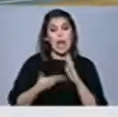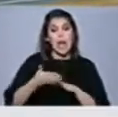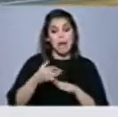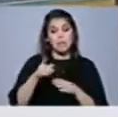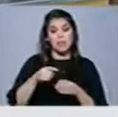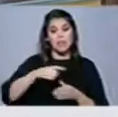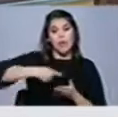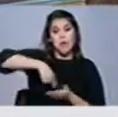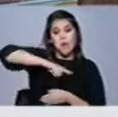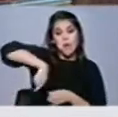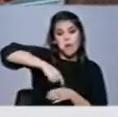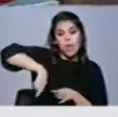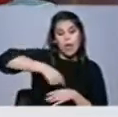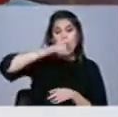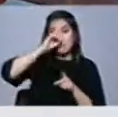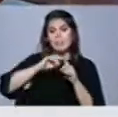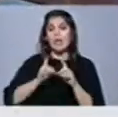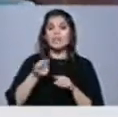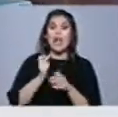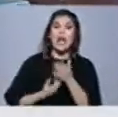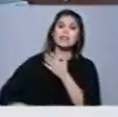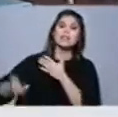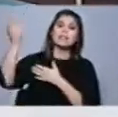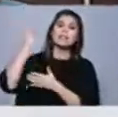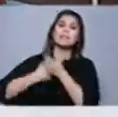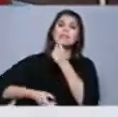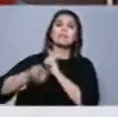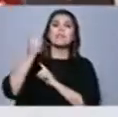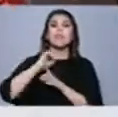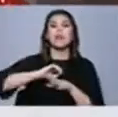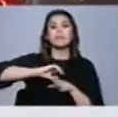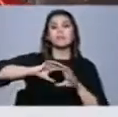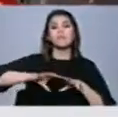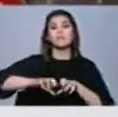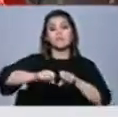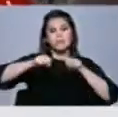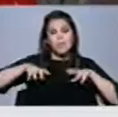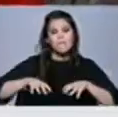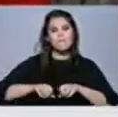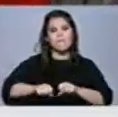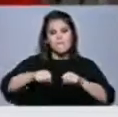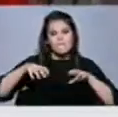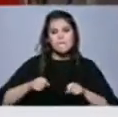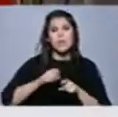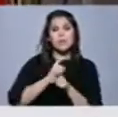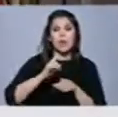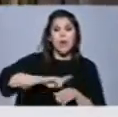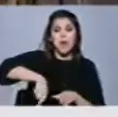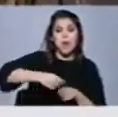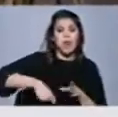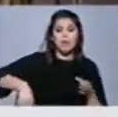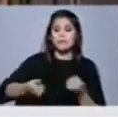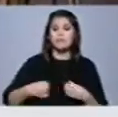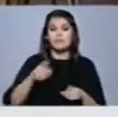batedeira. E o que vou fazer, antigamente o que se fazia era ir mexendo à mão, não havia ainda estas batedeiras, ir